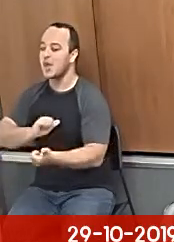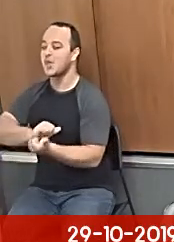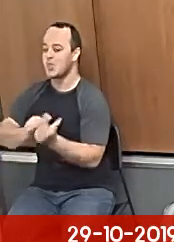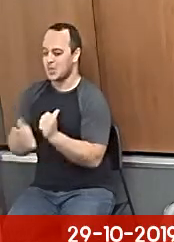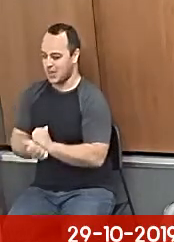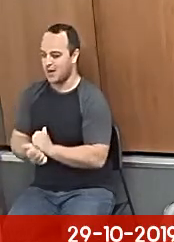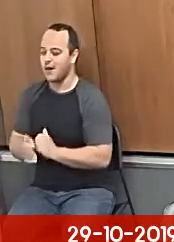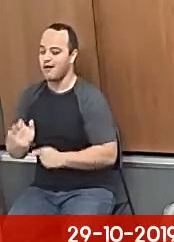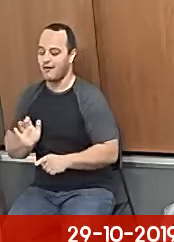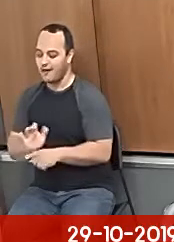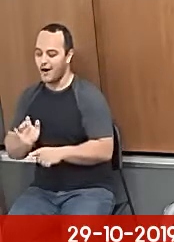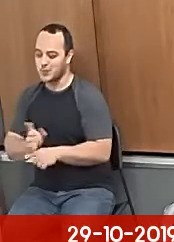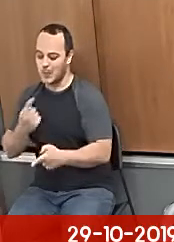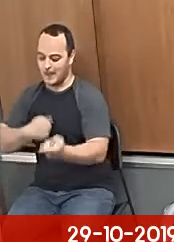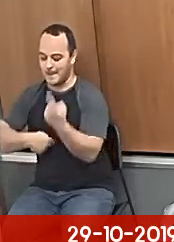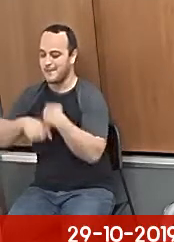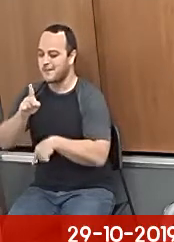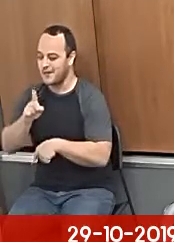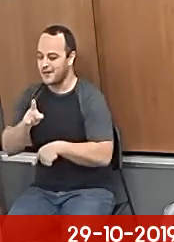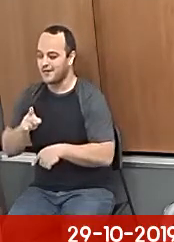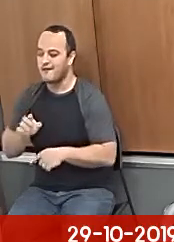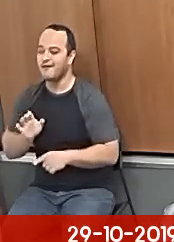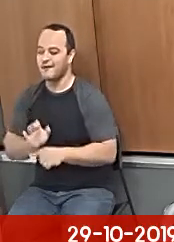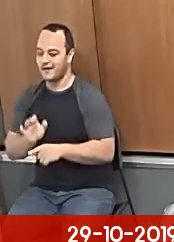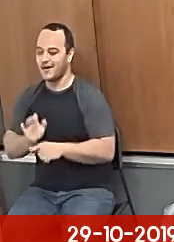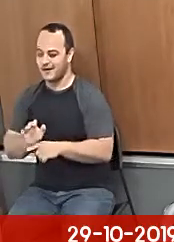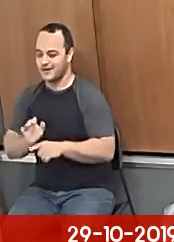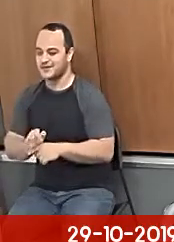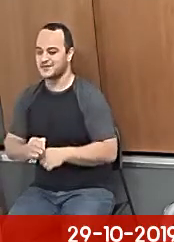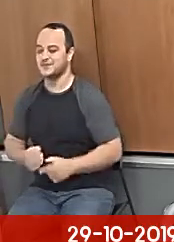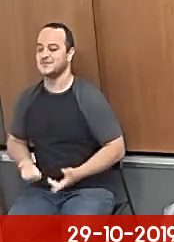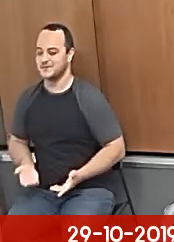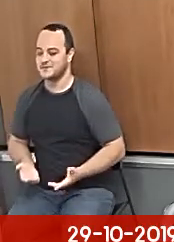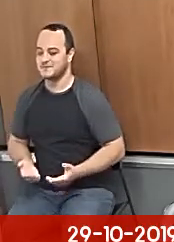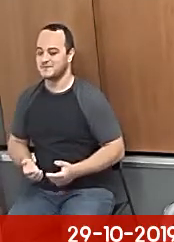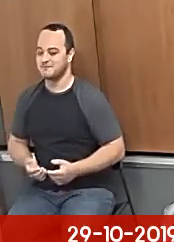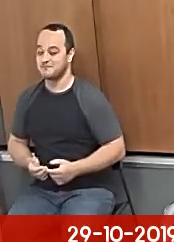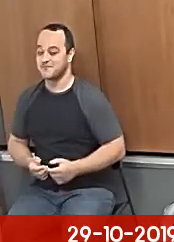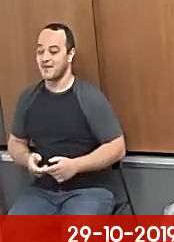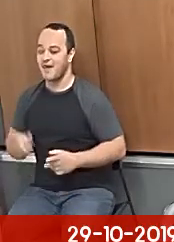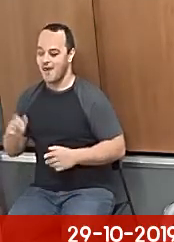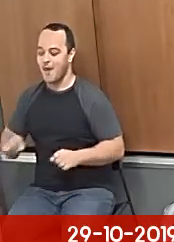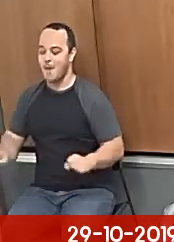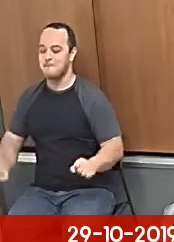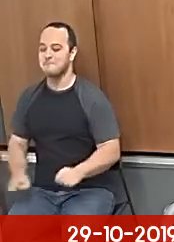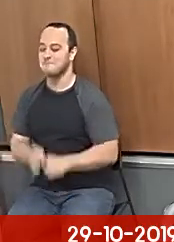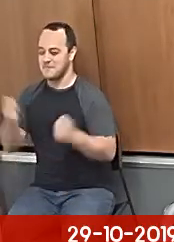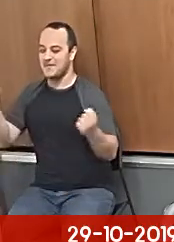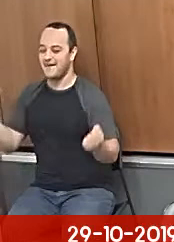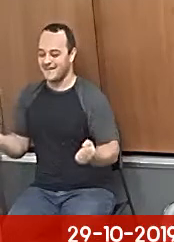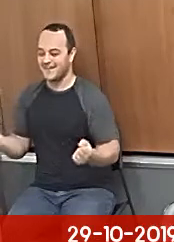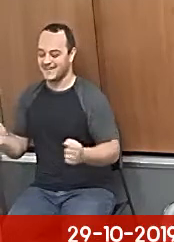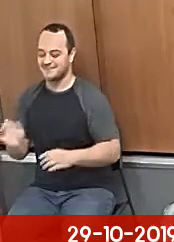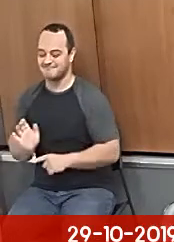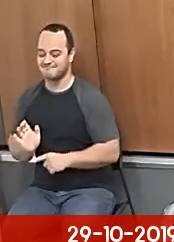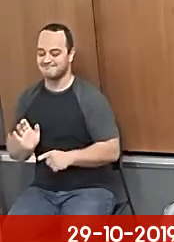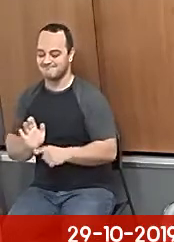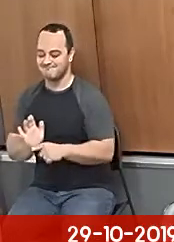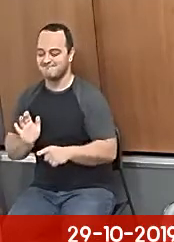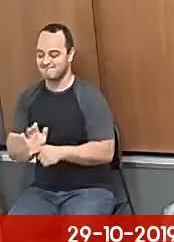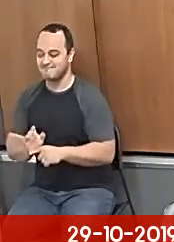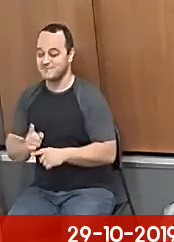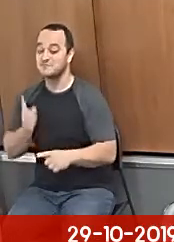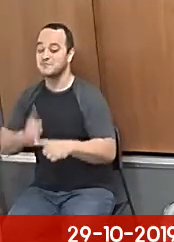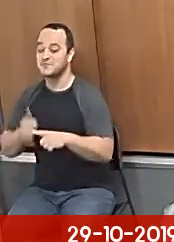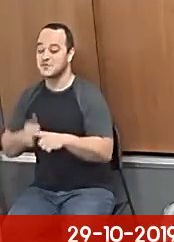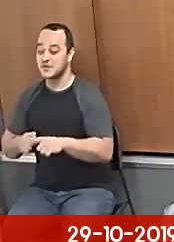ele realmente, ele realiza assim, proezas, milagre mesmo, né? Porque o esporte é um setor que,